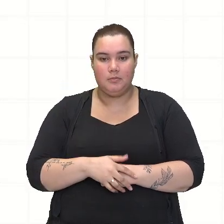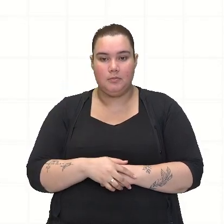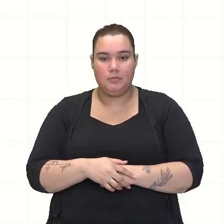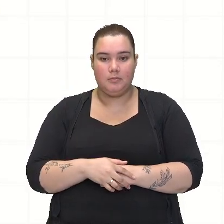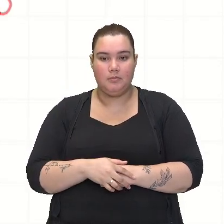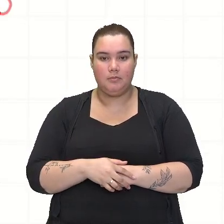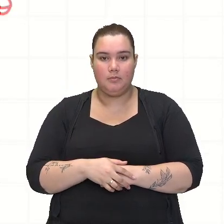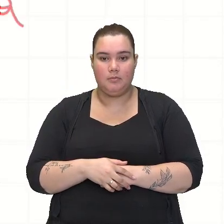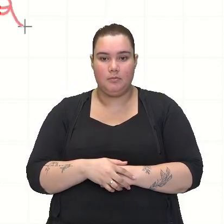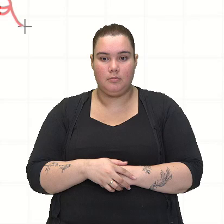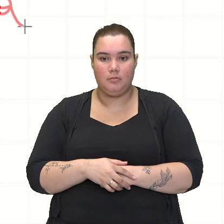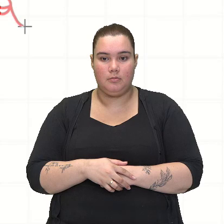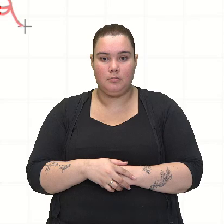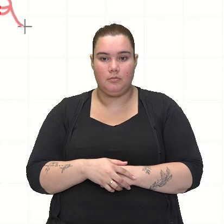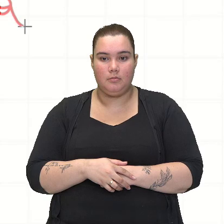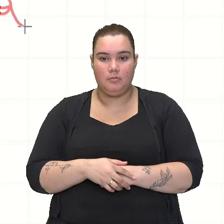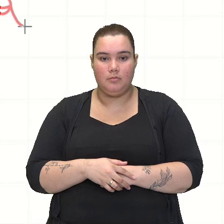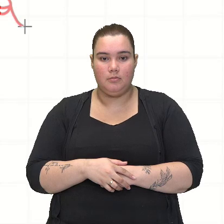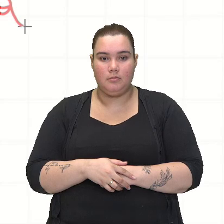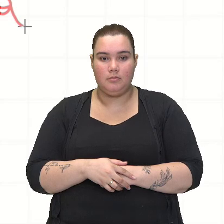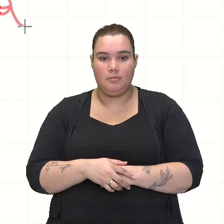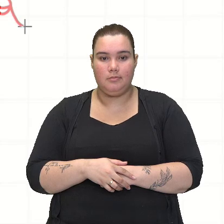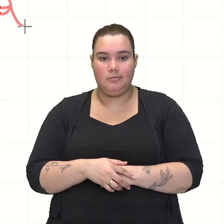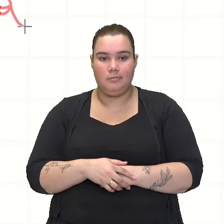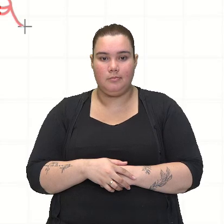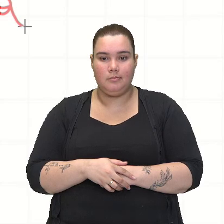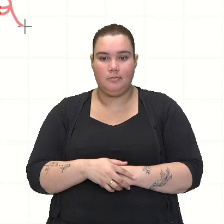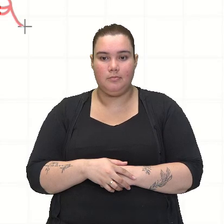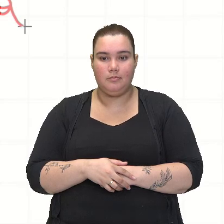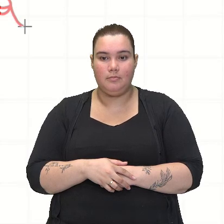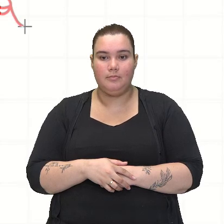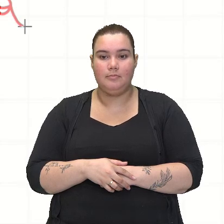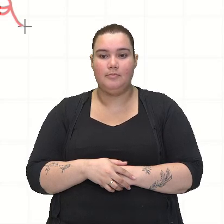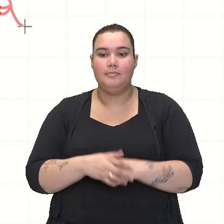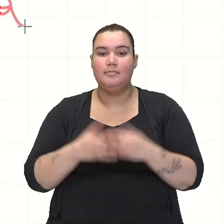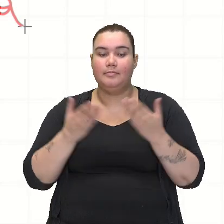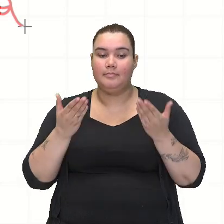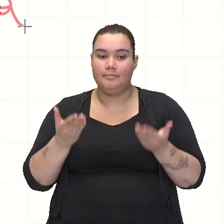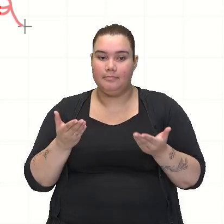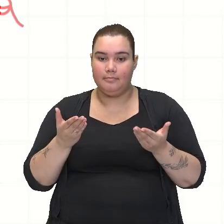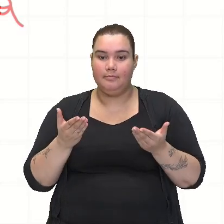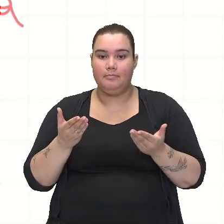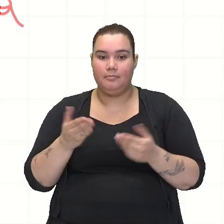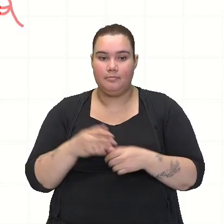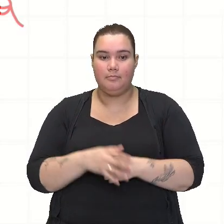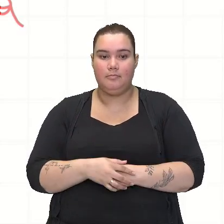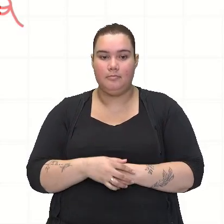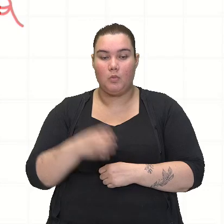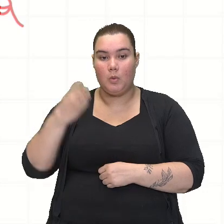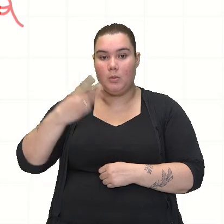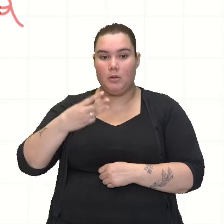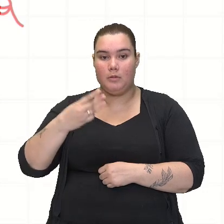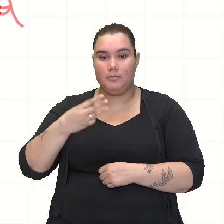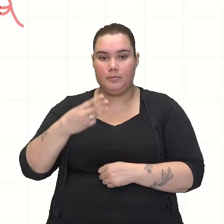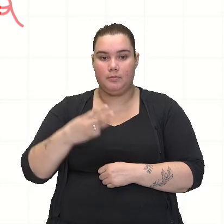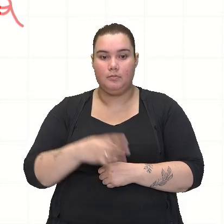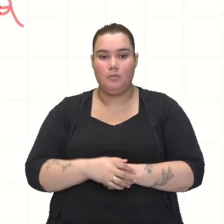figura, beleza? Então, é outro ponto, olha. E aí, Uma outra coisa,